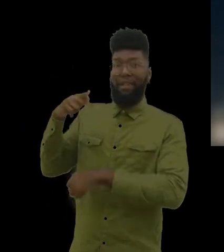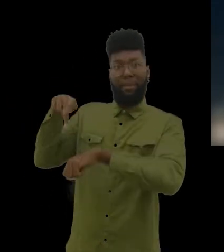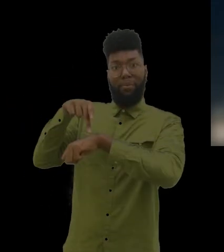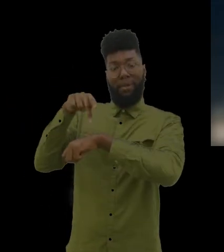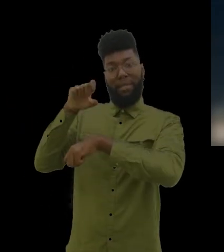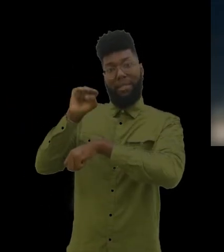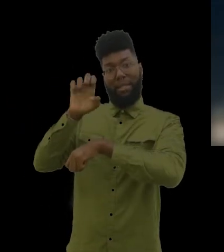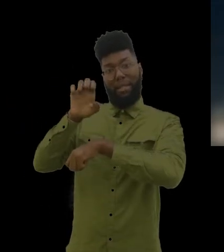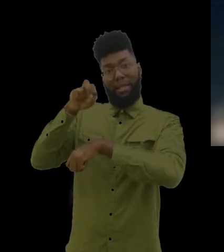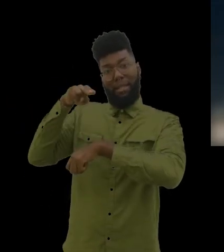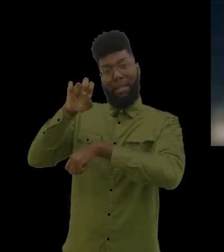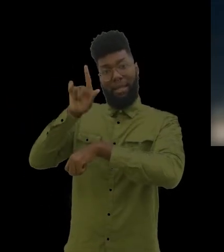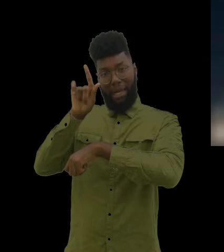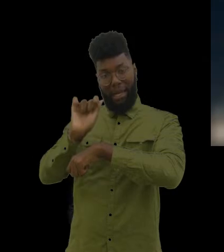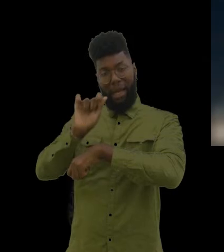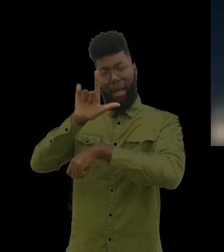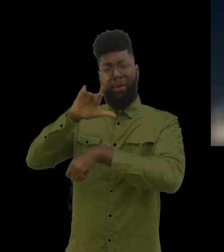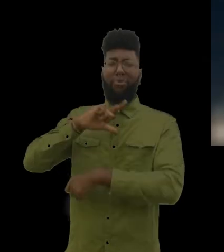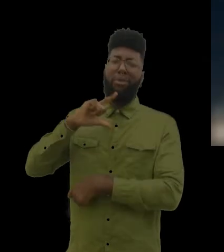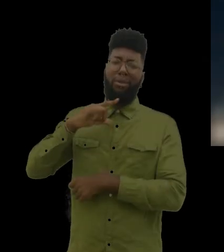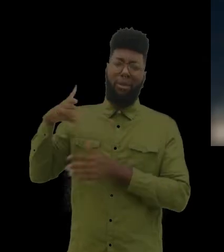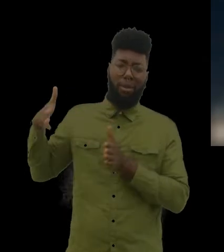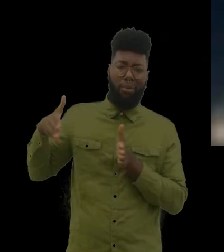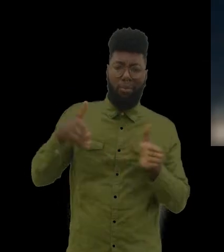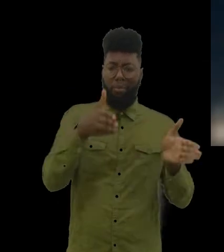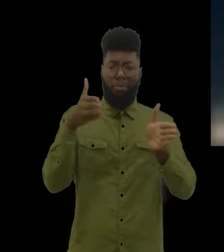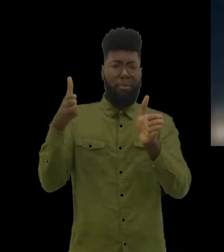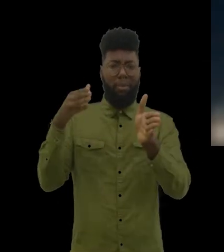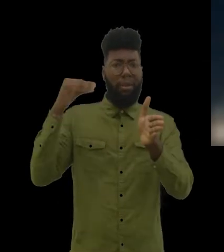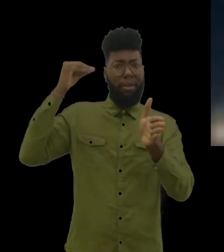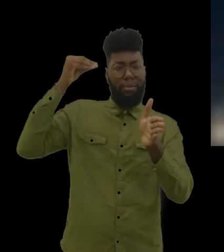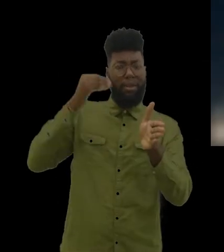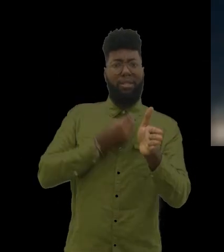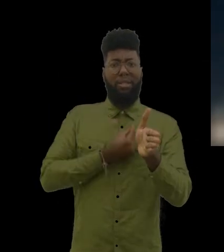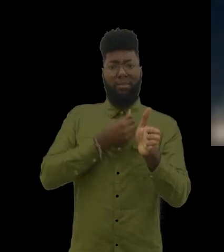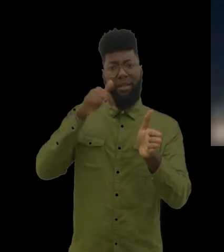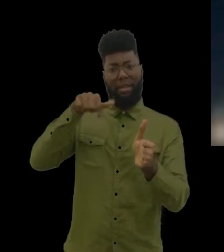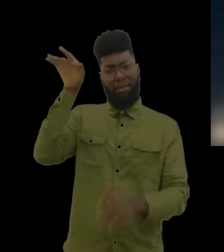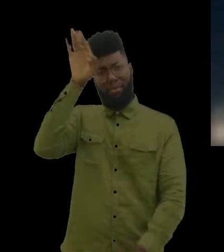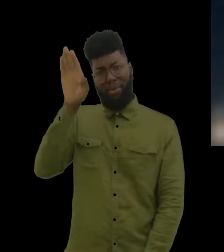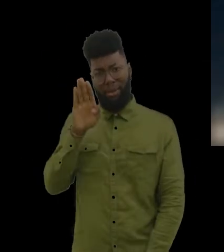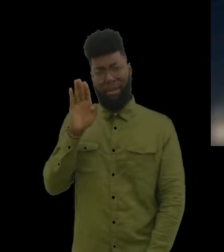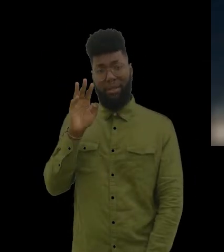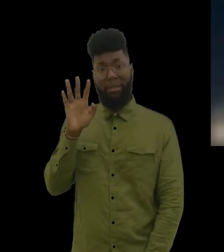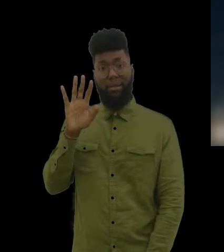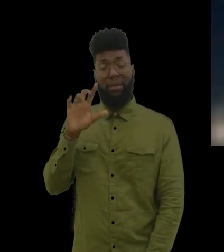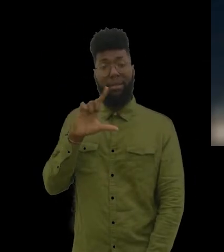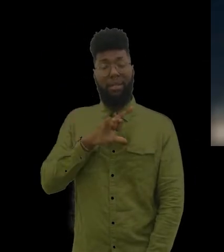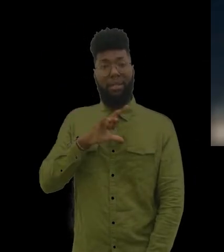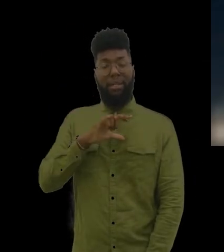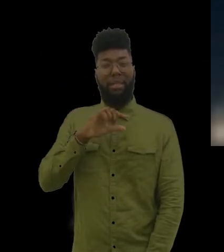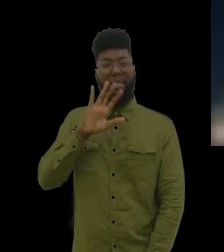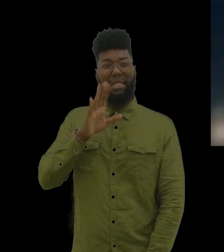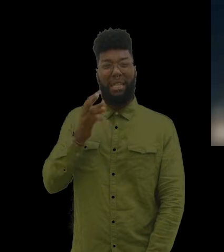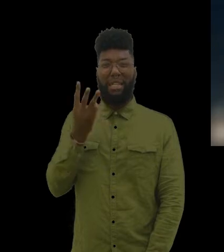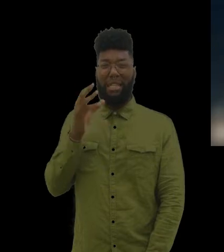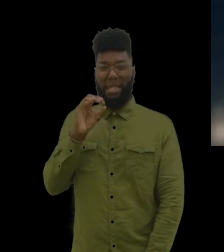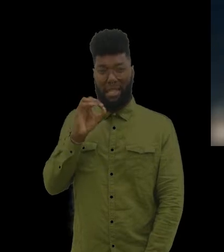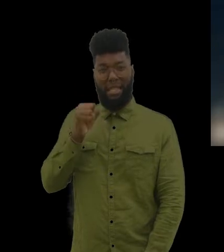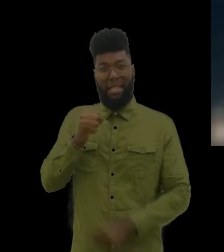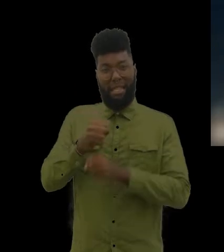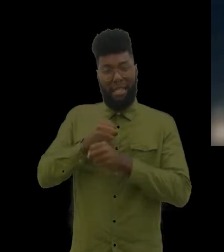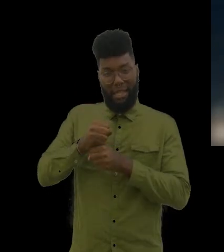caminhada muito bacana no Brasil, já está há mais de 30 anos aqui. É um amigo, né, e por isso